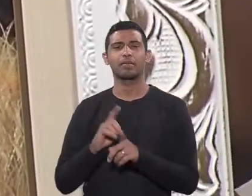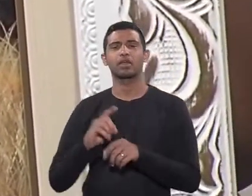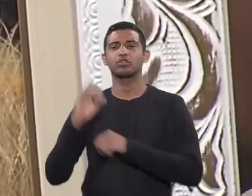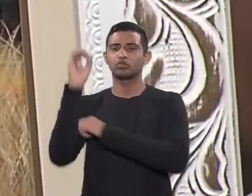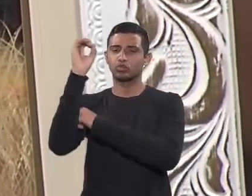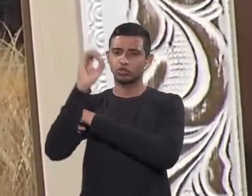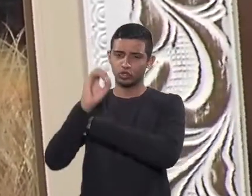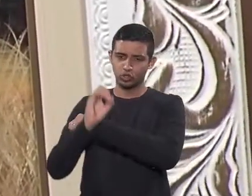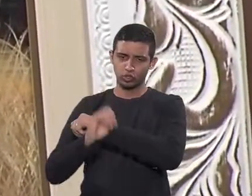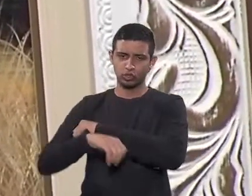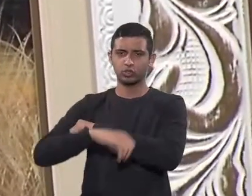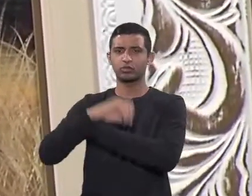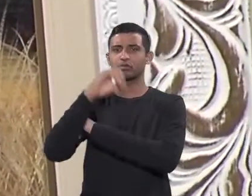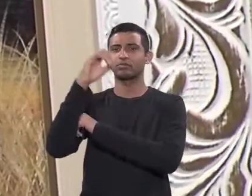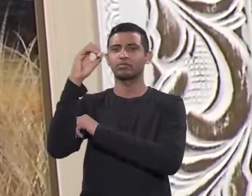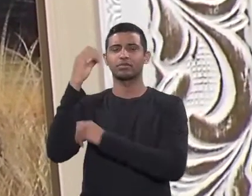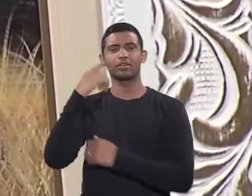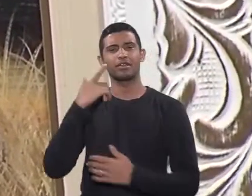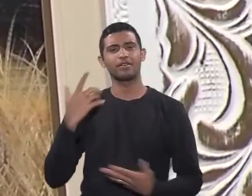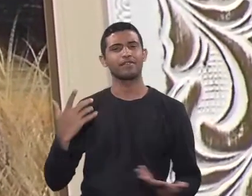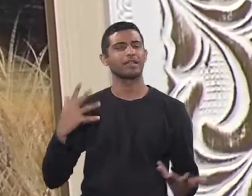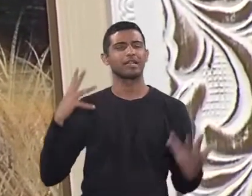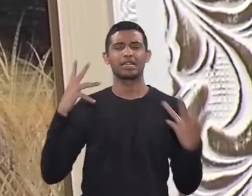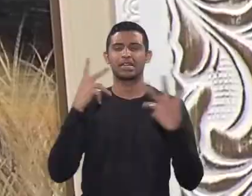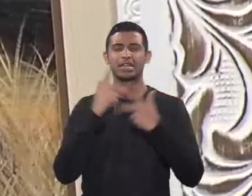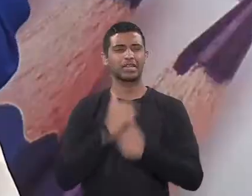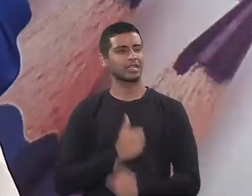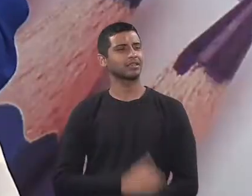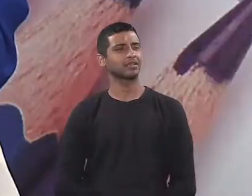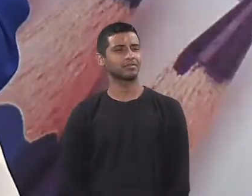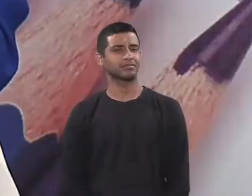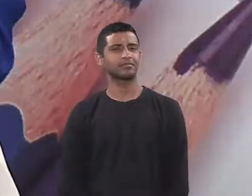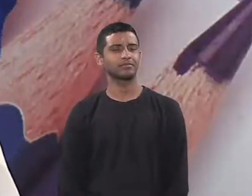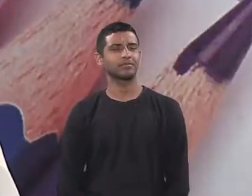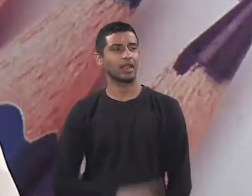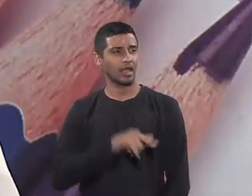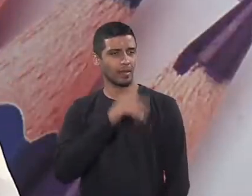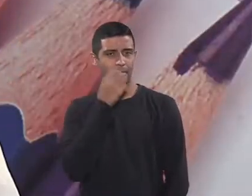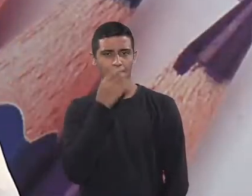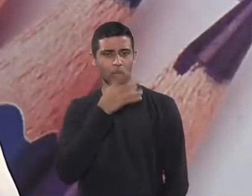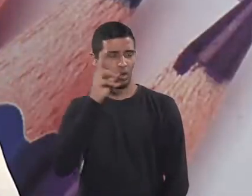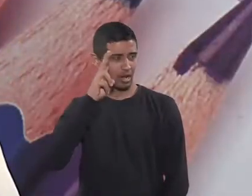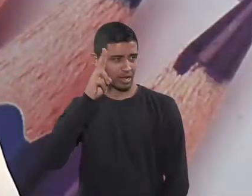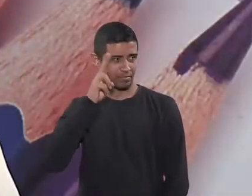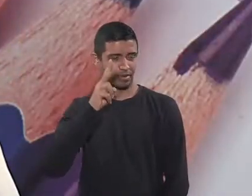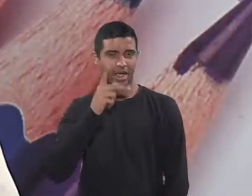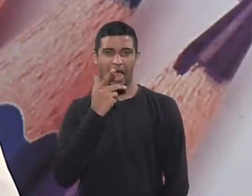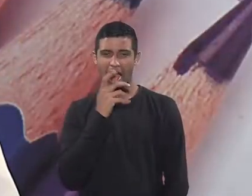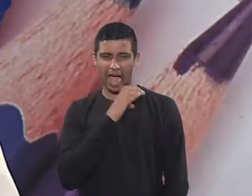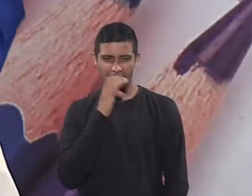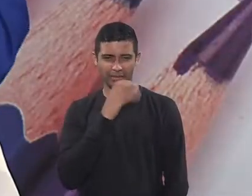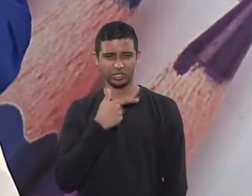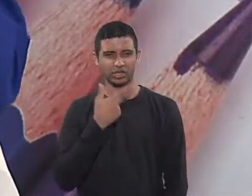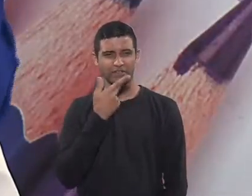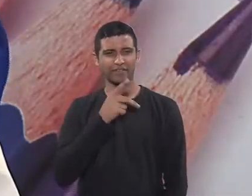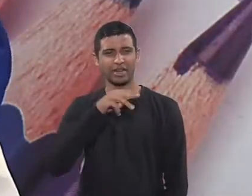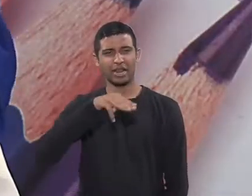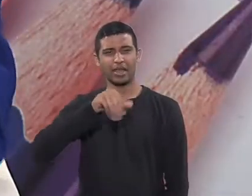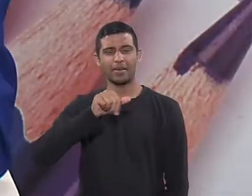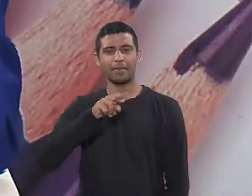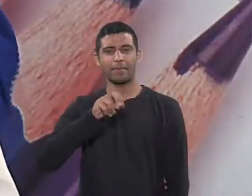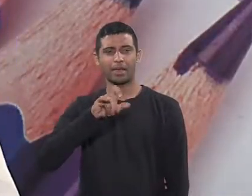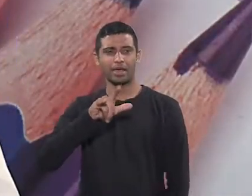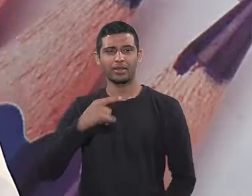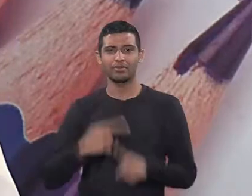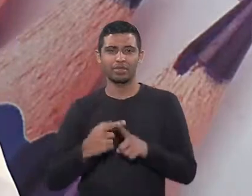local, então ele sempre também presente. Sim. Linda a iluminação. E aí é bom a gente lembrar, vou falar com a Marli aqui rapidinho, porque a gente está mesmo